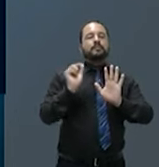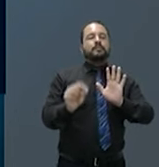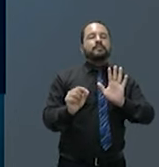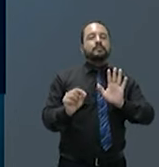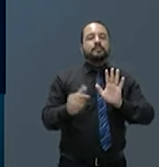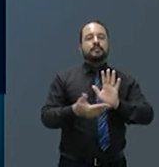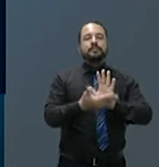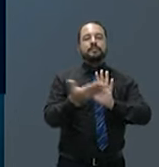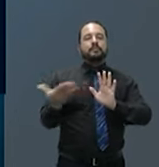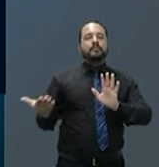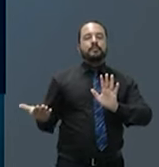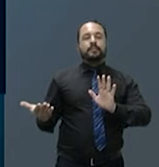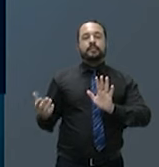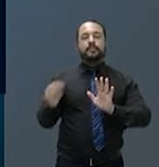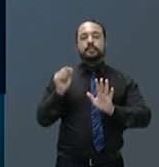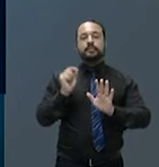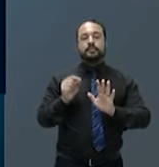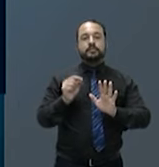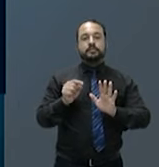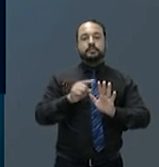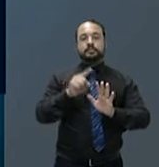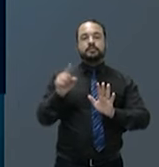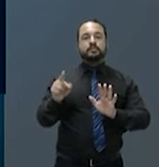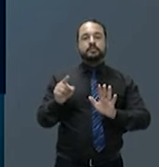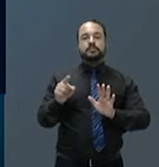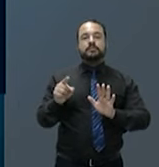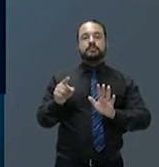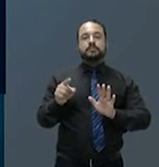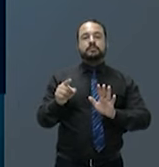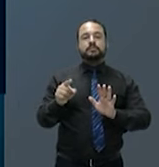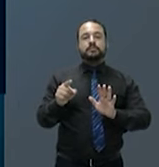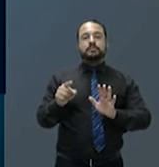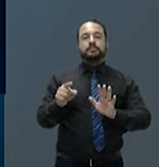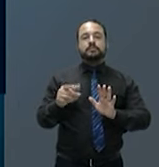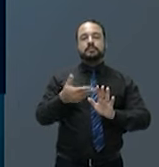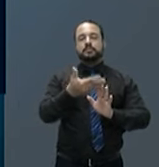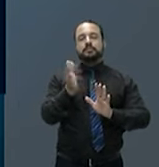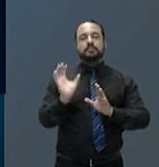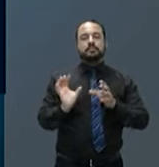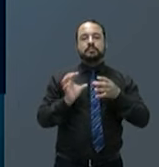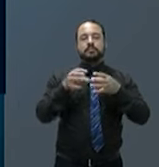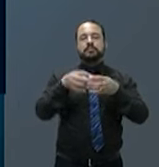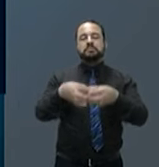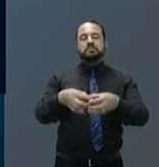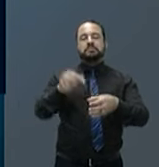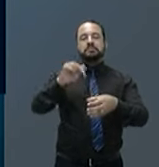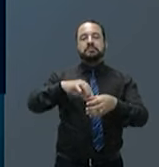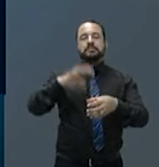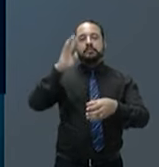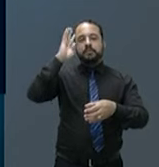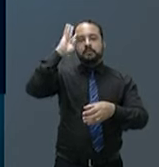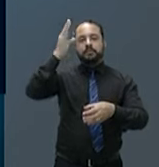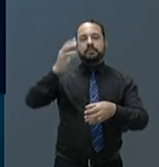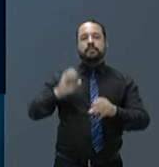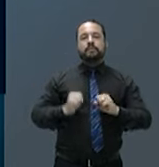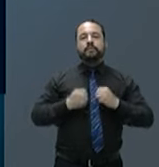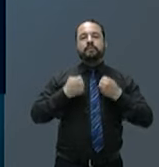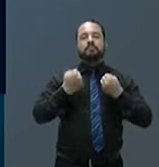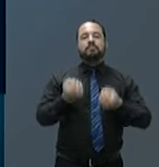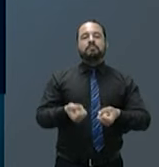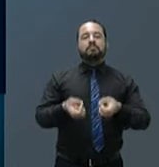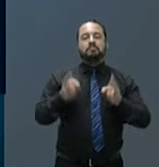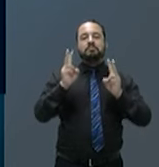aquele espírito que tinha este colegiado e que levou à edição daquele tema